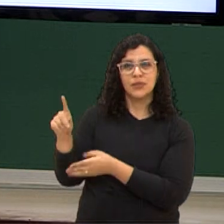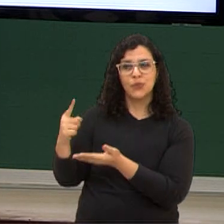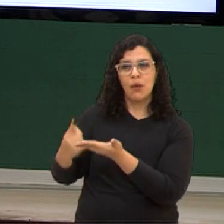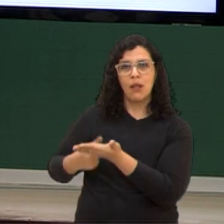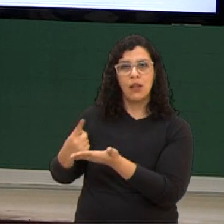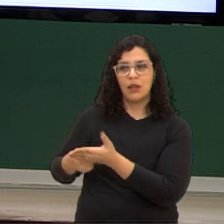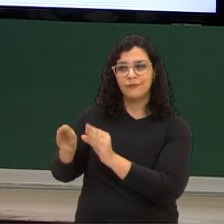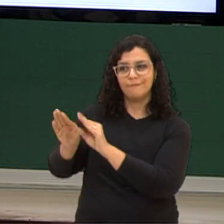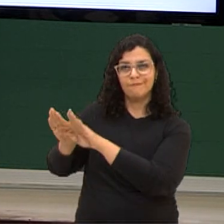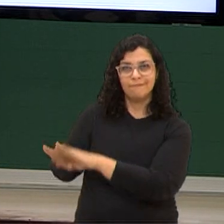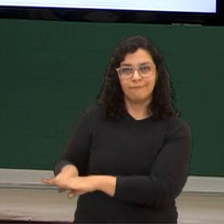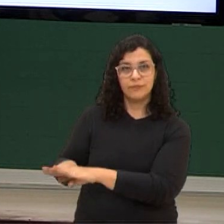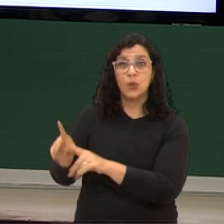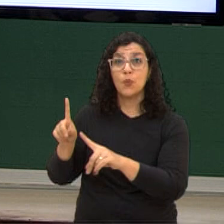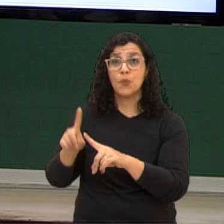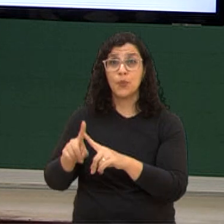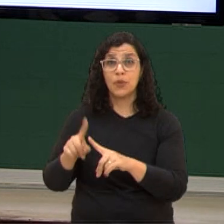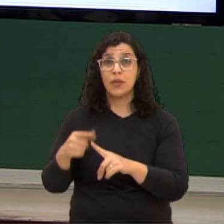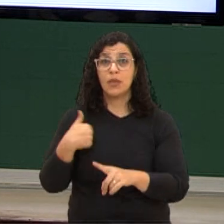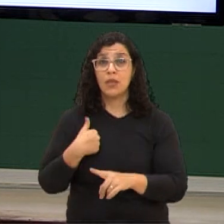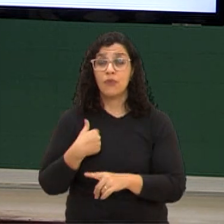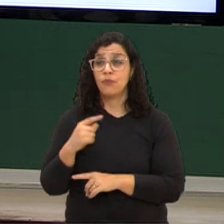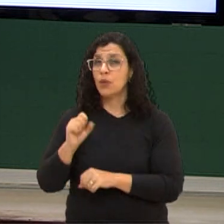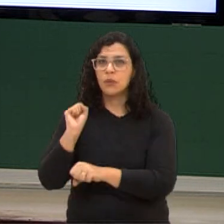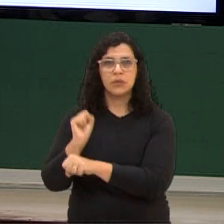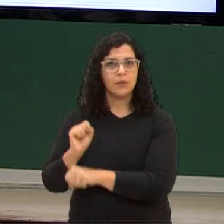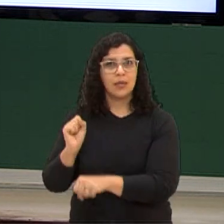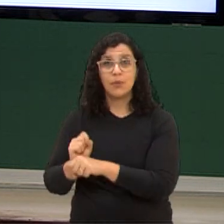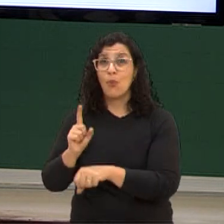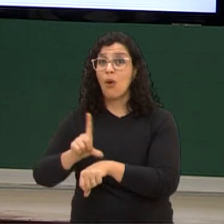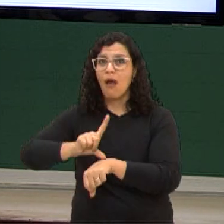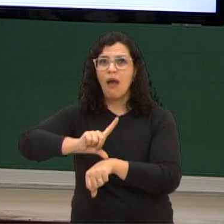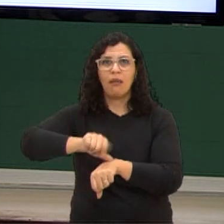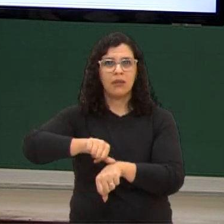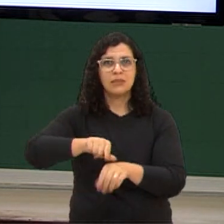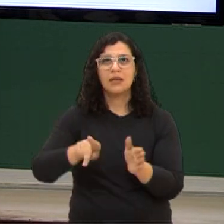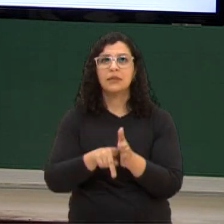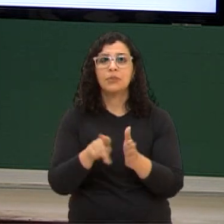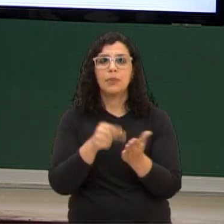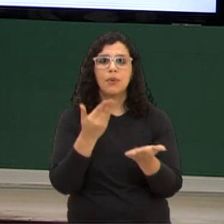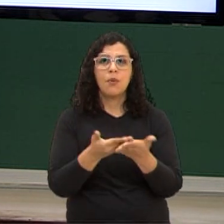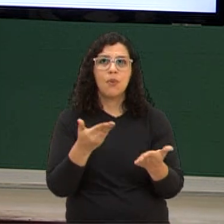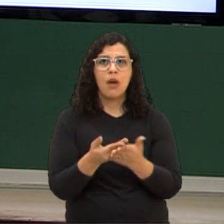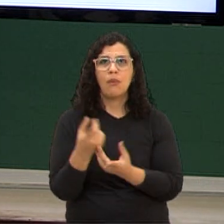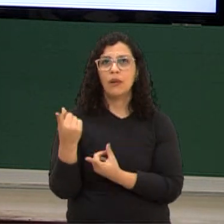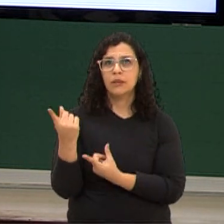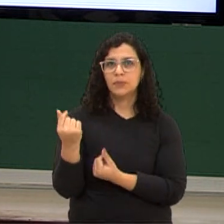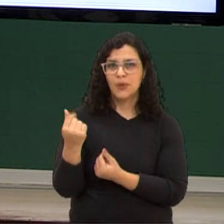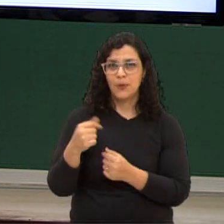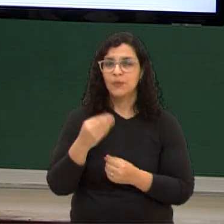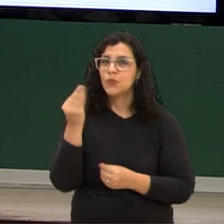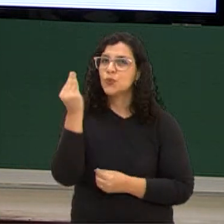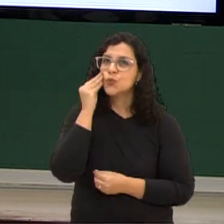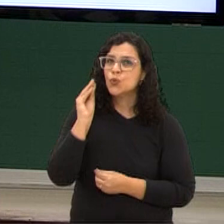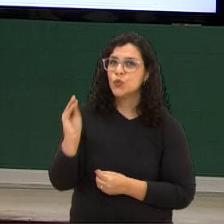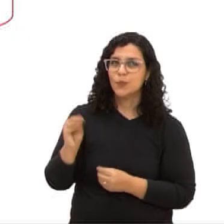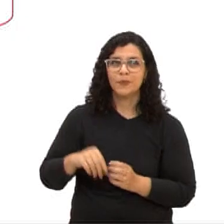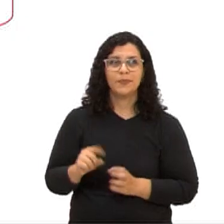seu livro na sua mesa. Fui sem te esperar porque eu estava atrasada para a minha aula de espanhol.